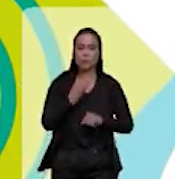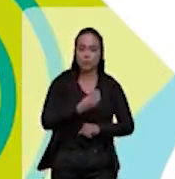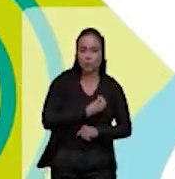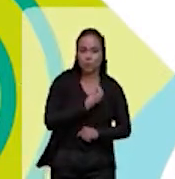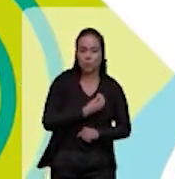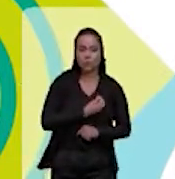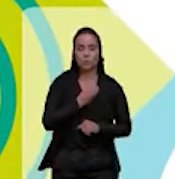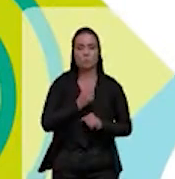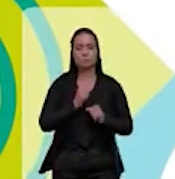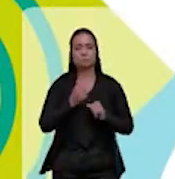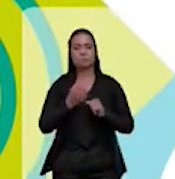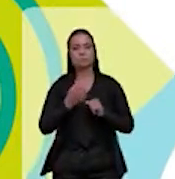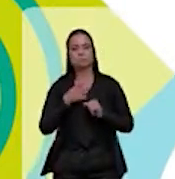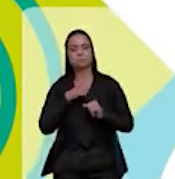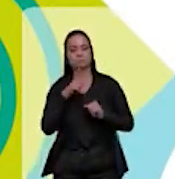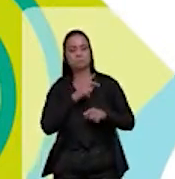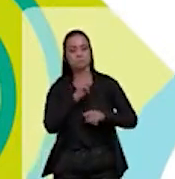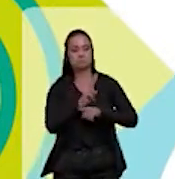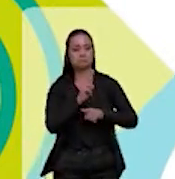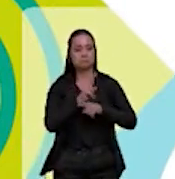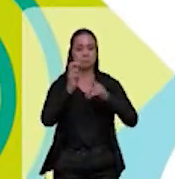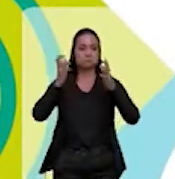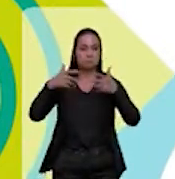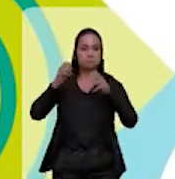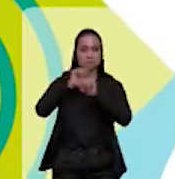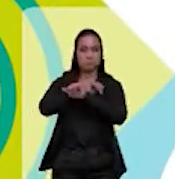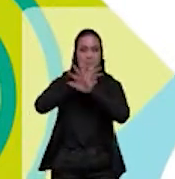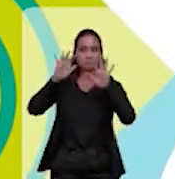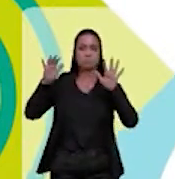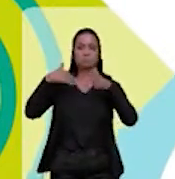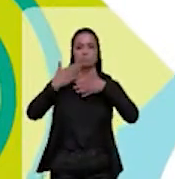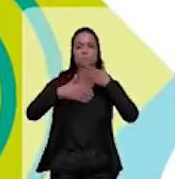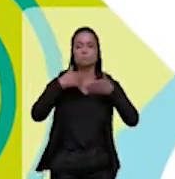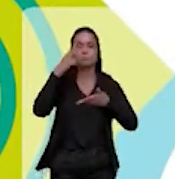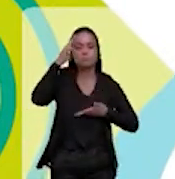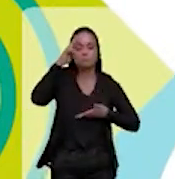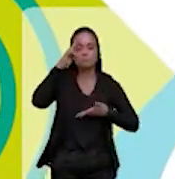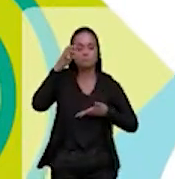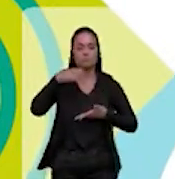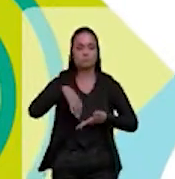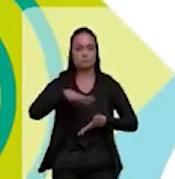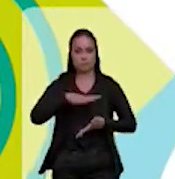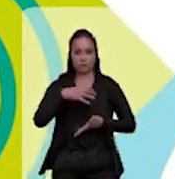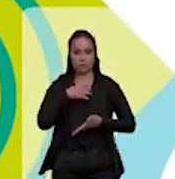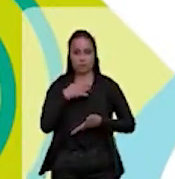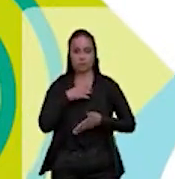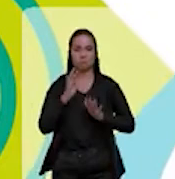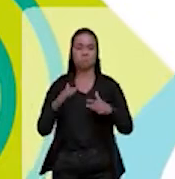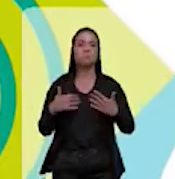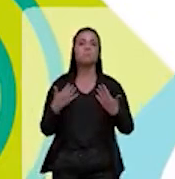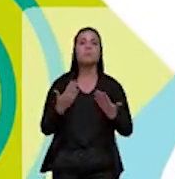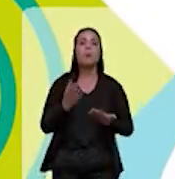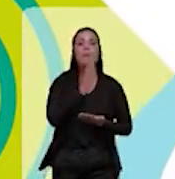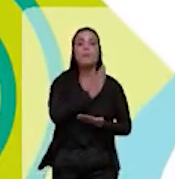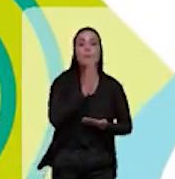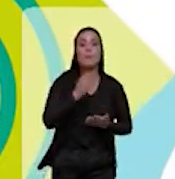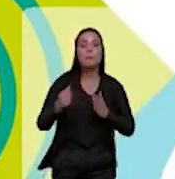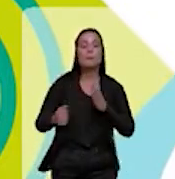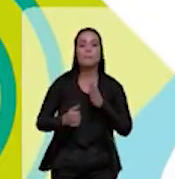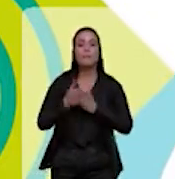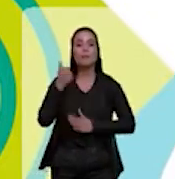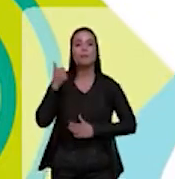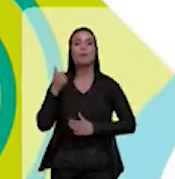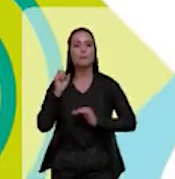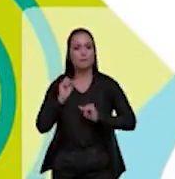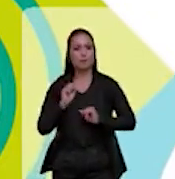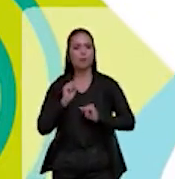sustentam esclarecem e justificam o processo histórico assim portanto uma biblioteca em primeiro